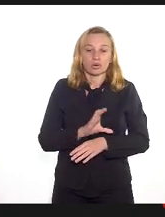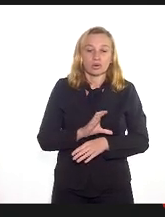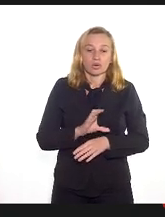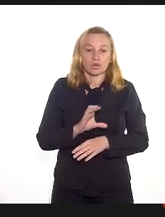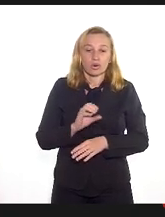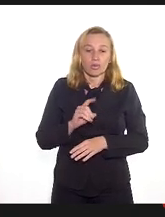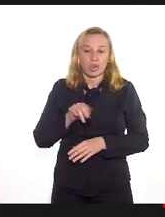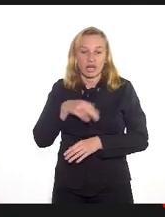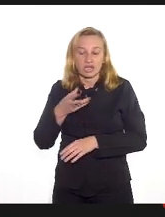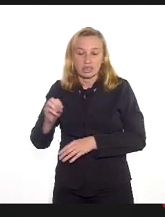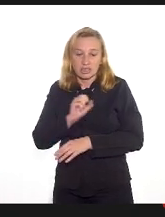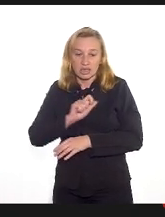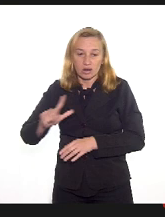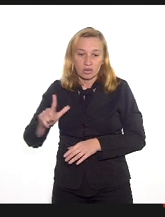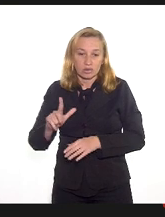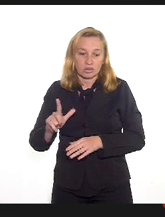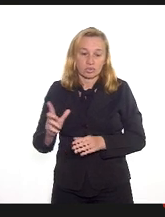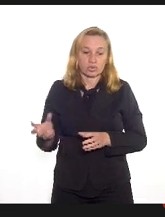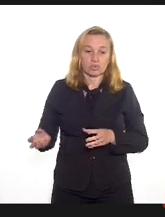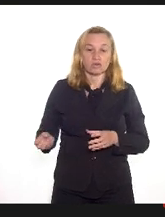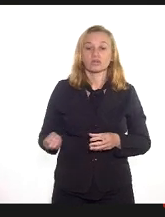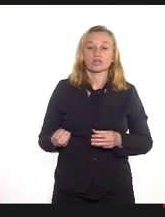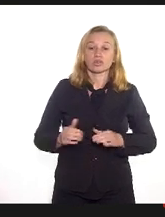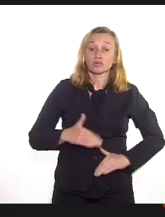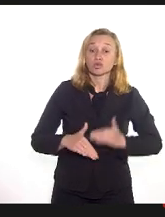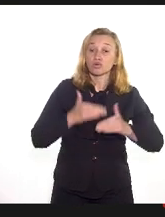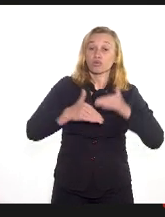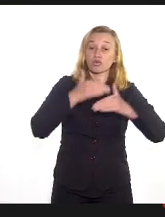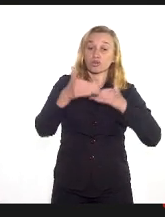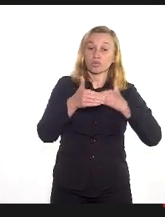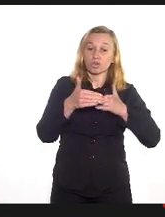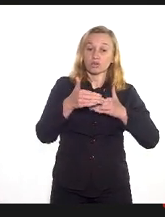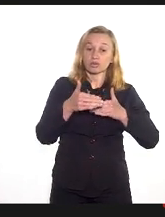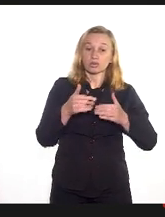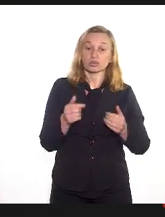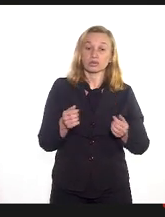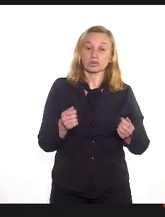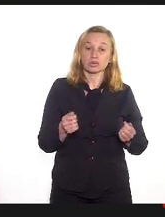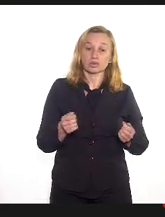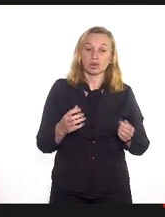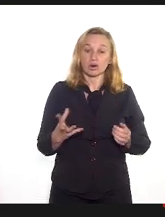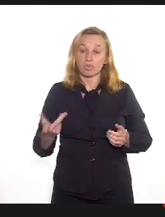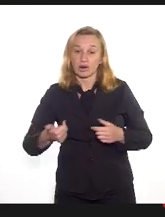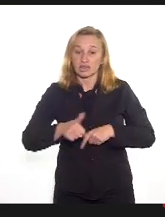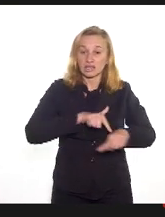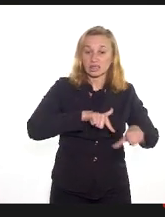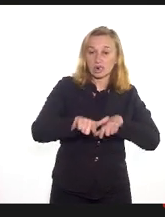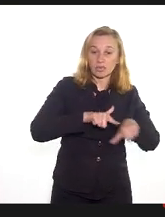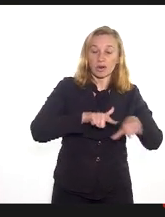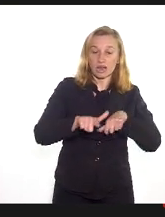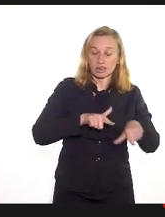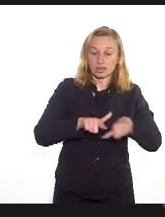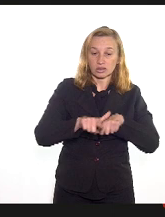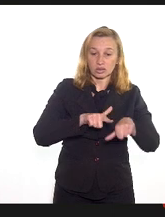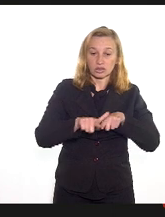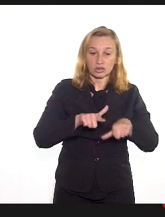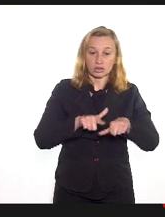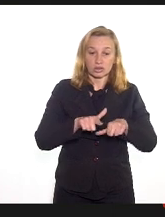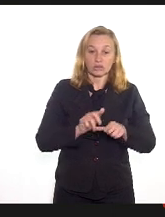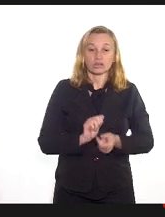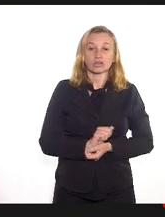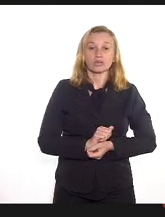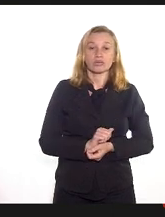da competitividade, que é importante, desenvolvimento da especialização, complementariedade entre atores,